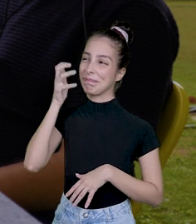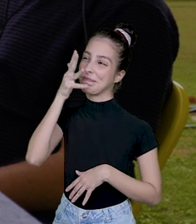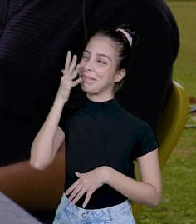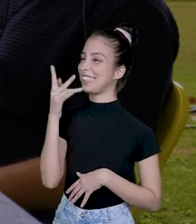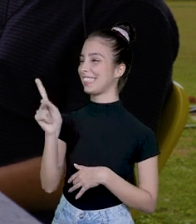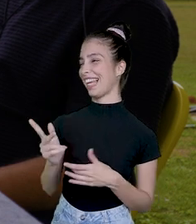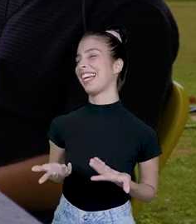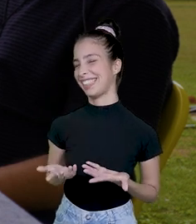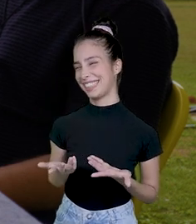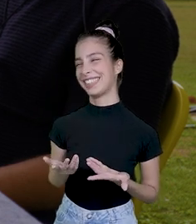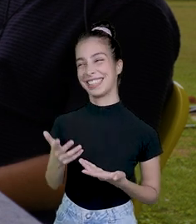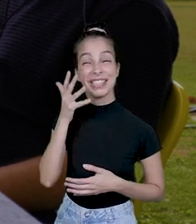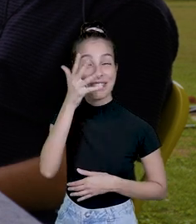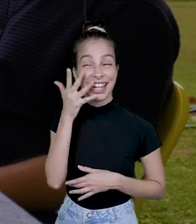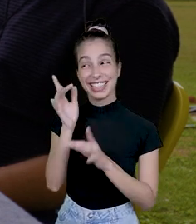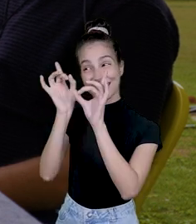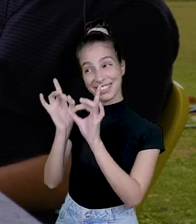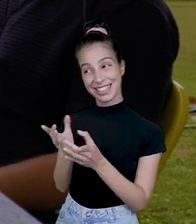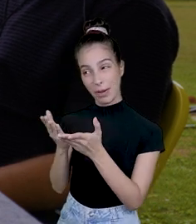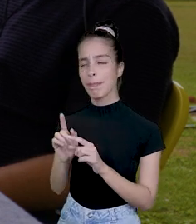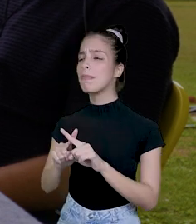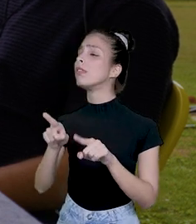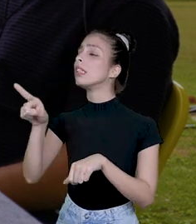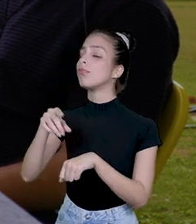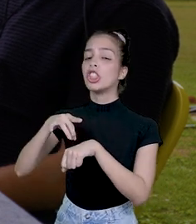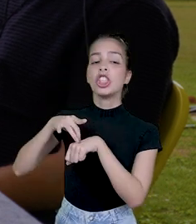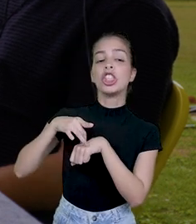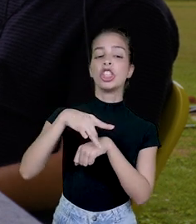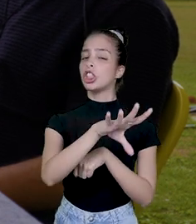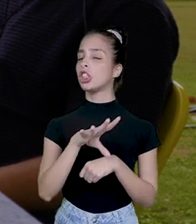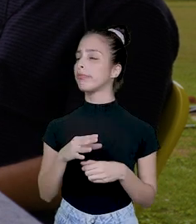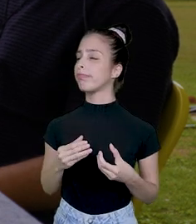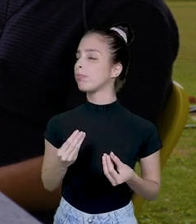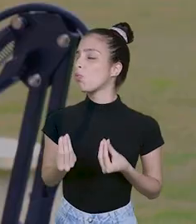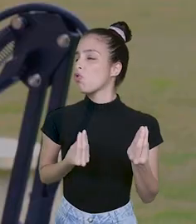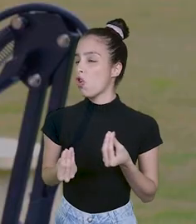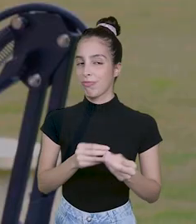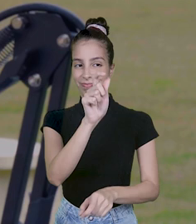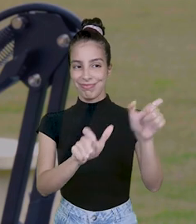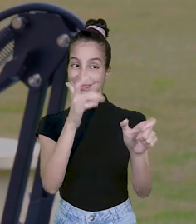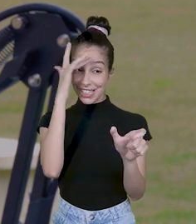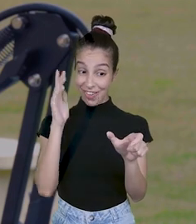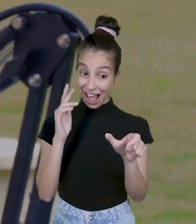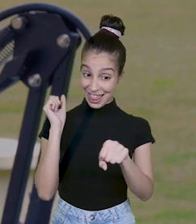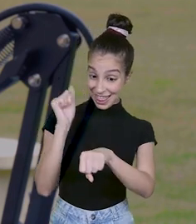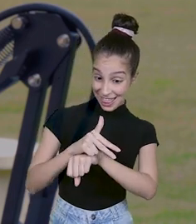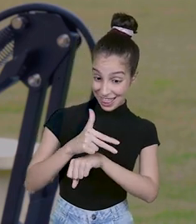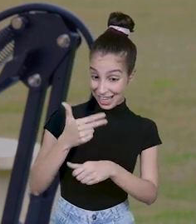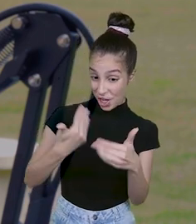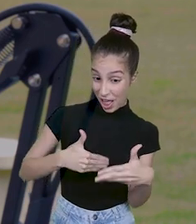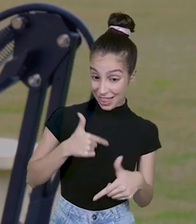adiantar o que tem de mais precioso na sua palestra qual recado você daria para para esses